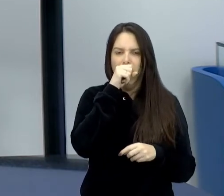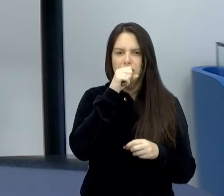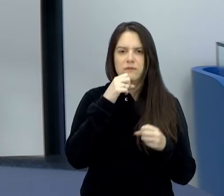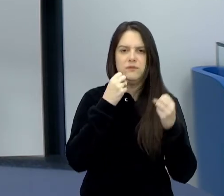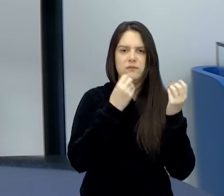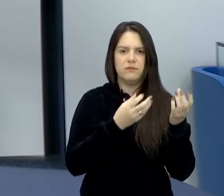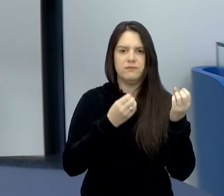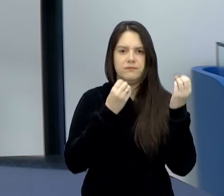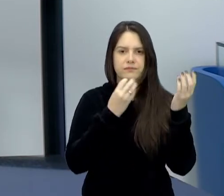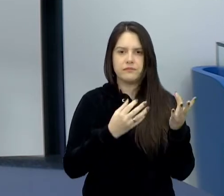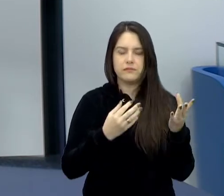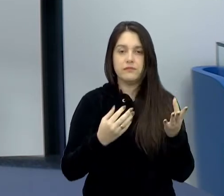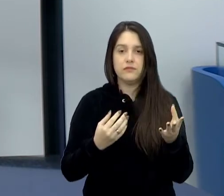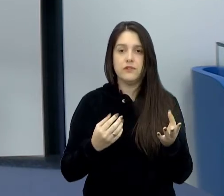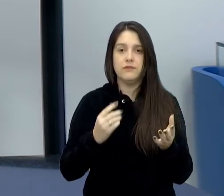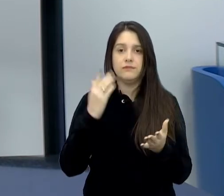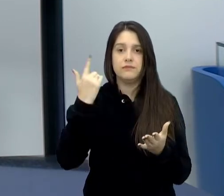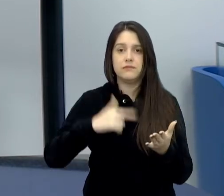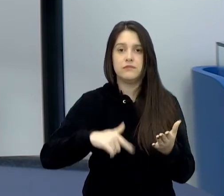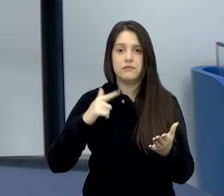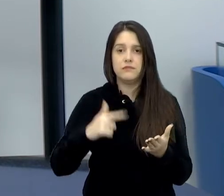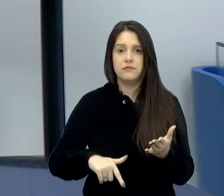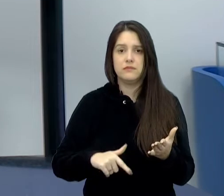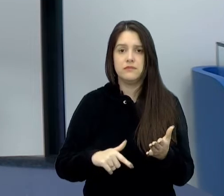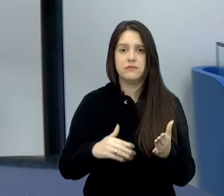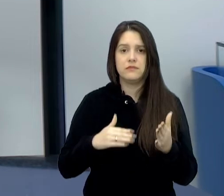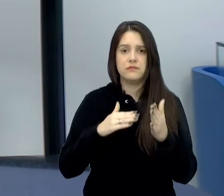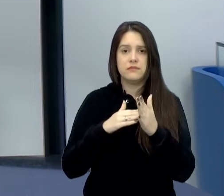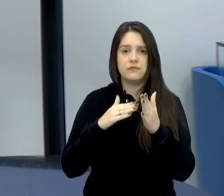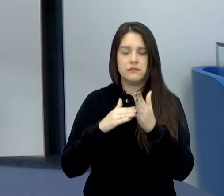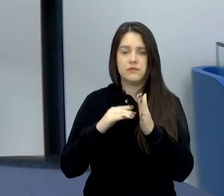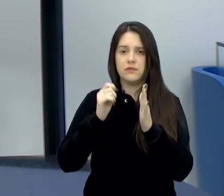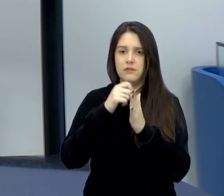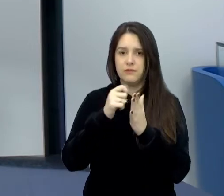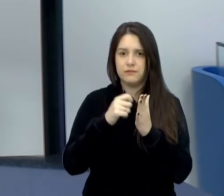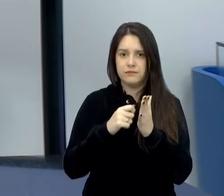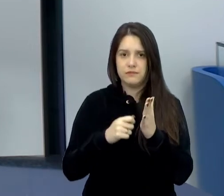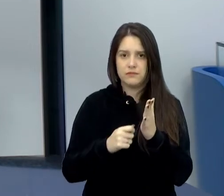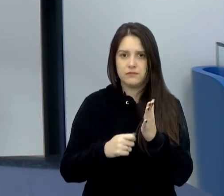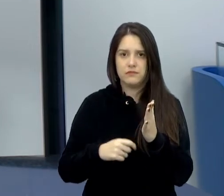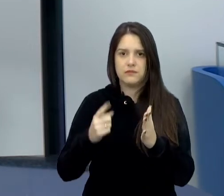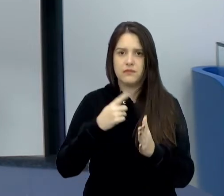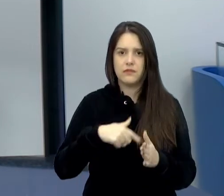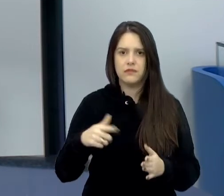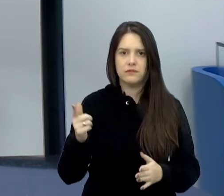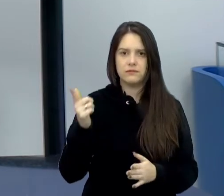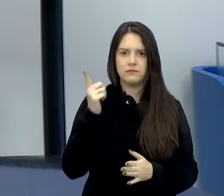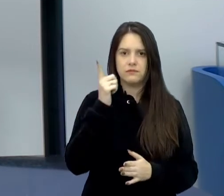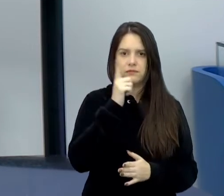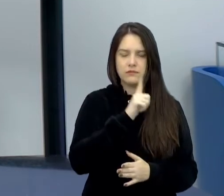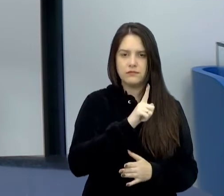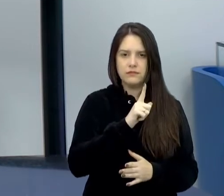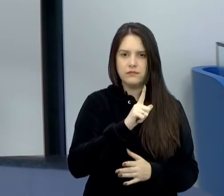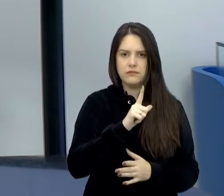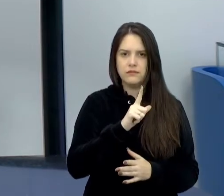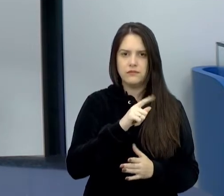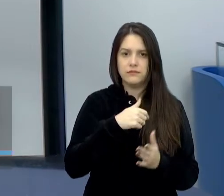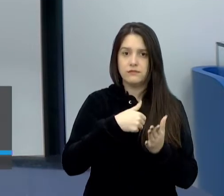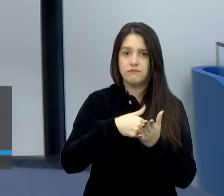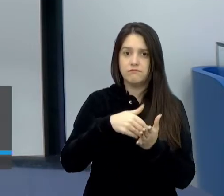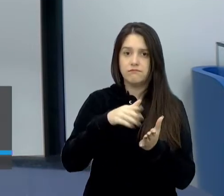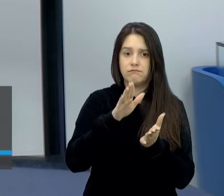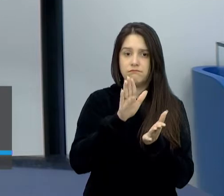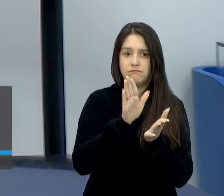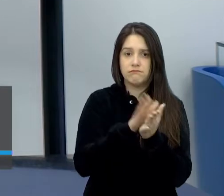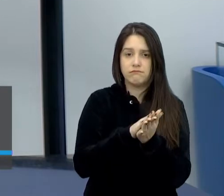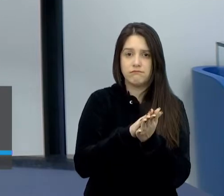se passa alguma informação ali do que está descrito no boleto, a gente pode gerar uma multa e a gente tá com